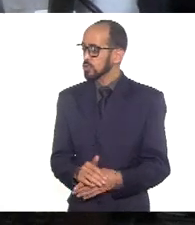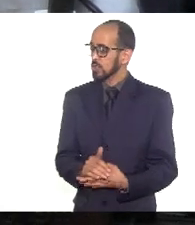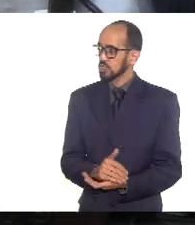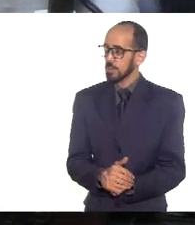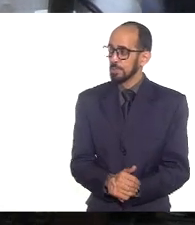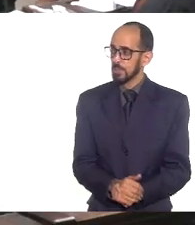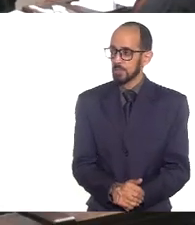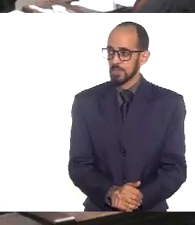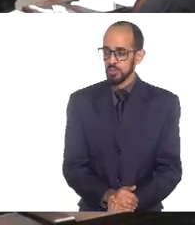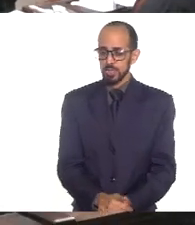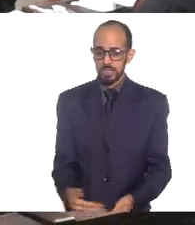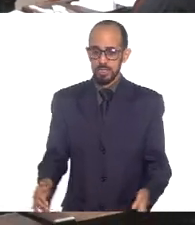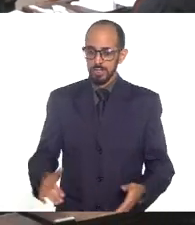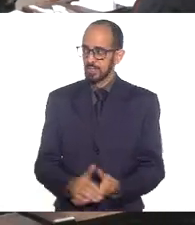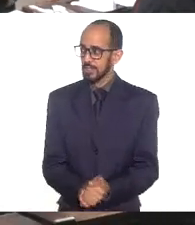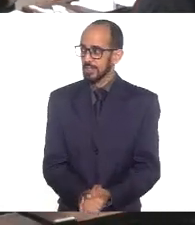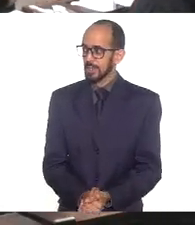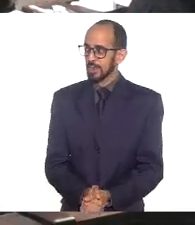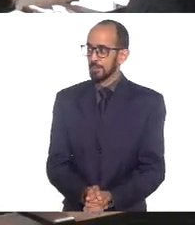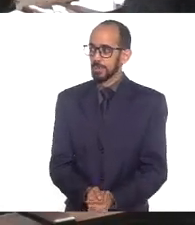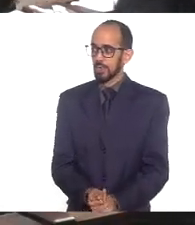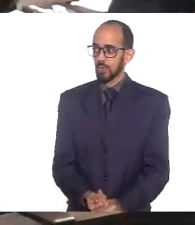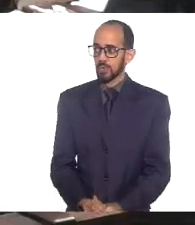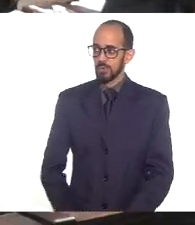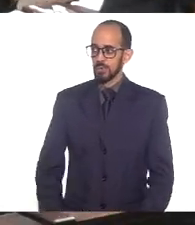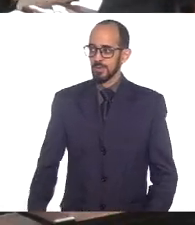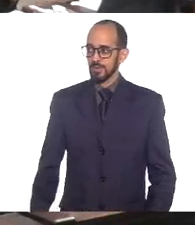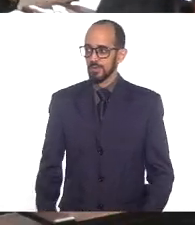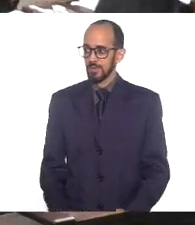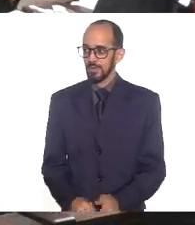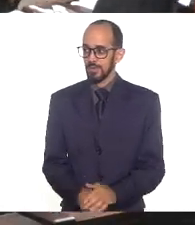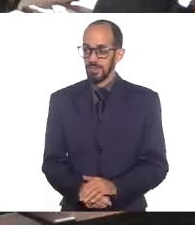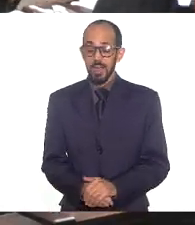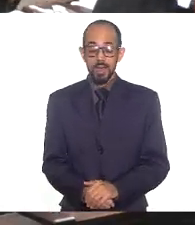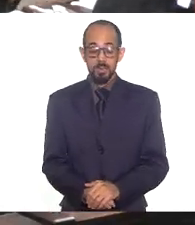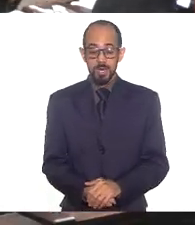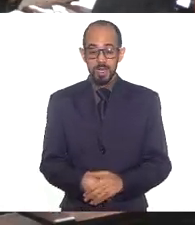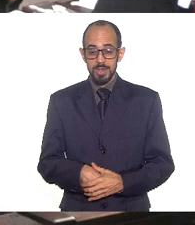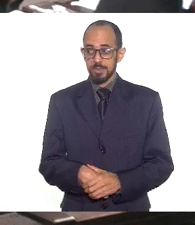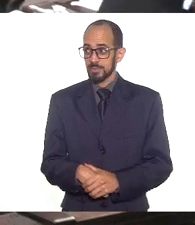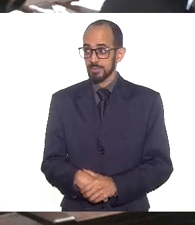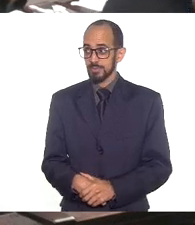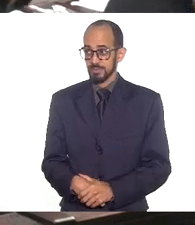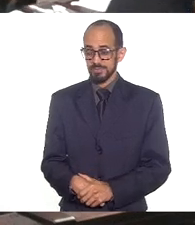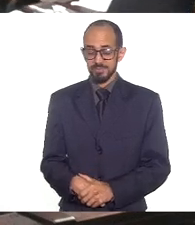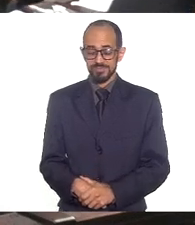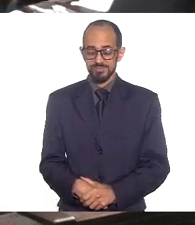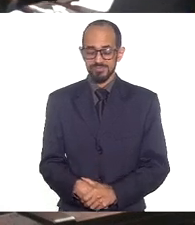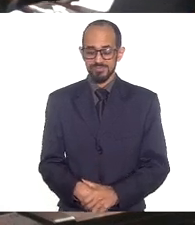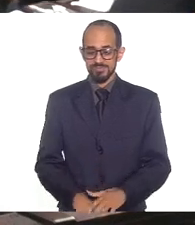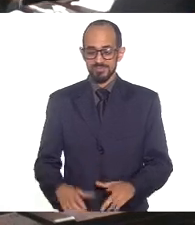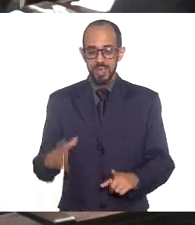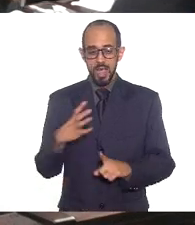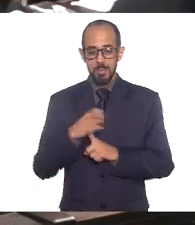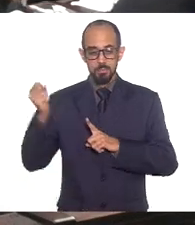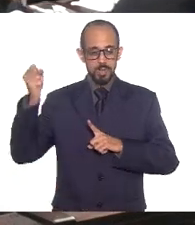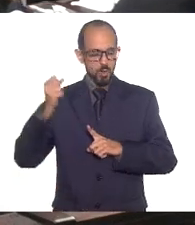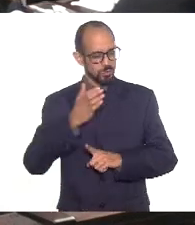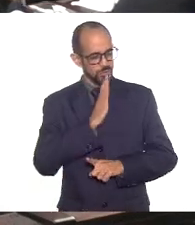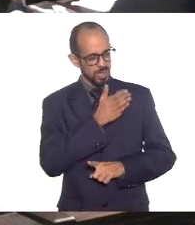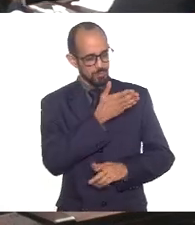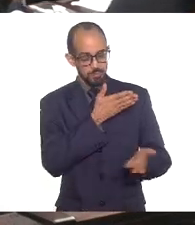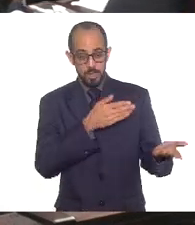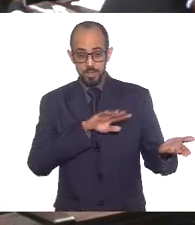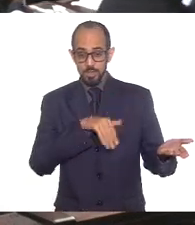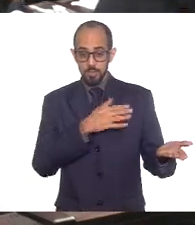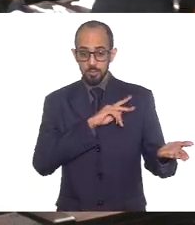falei com com a pessoa sobre a trança lá já tá tá o está encerrado aqui para pessoas lado de nada por